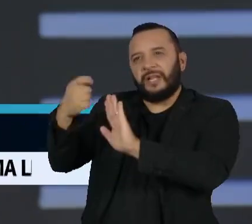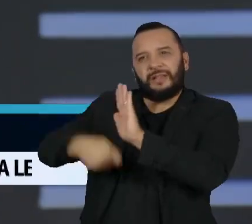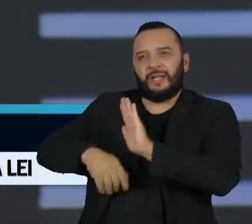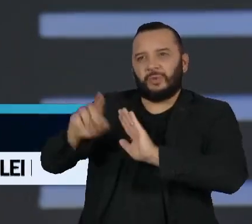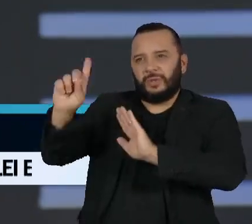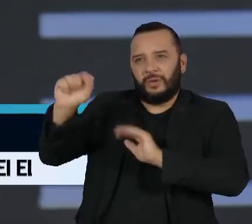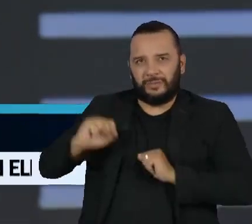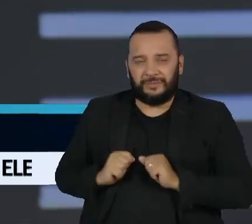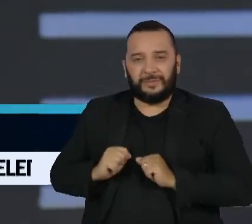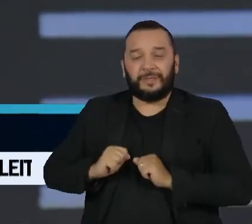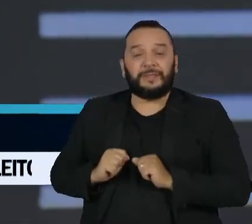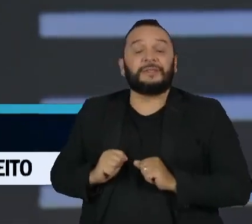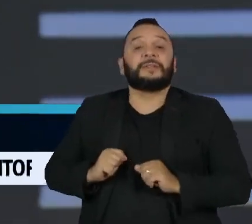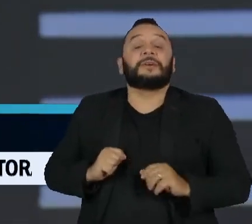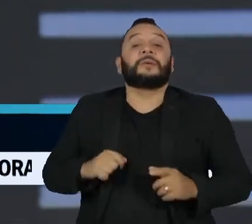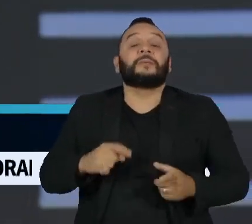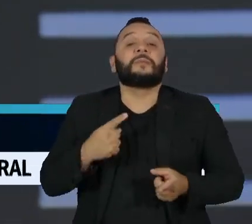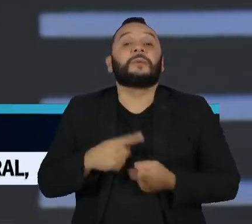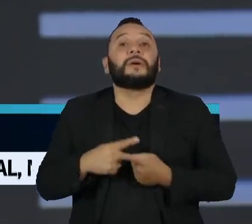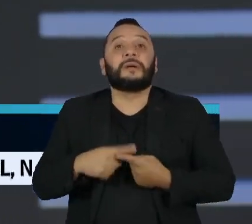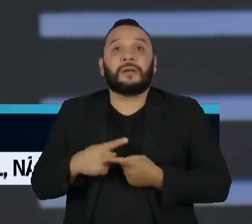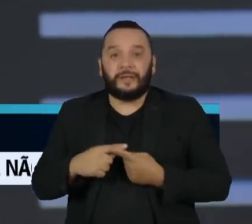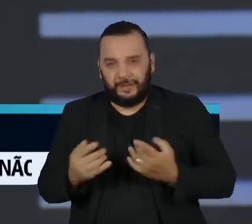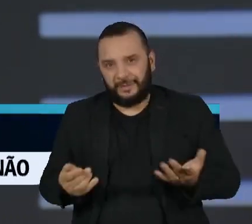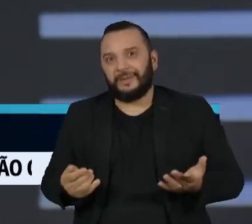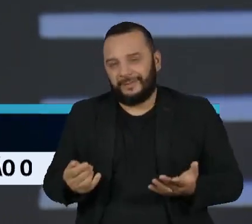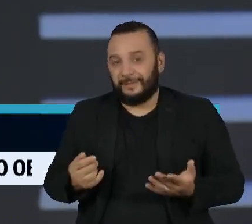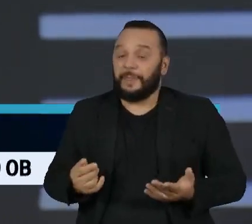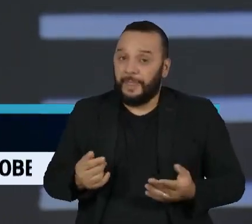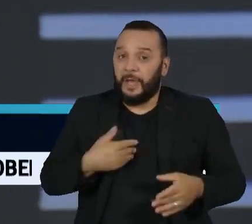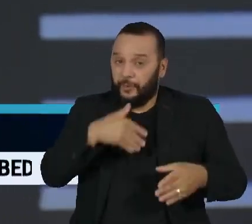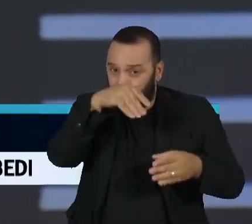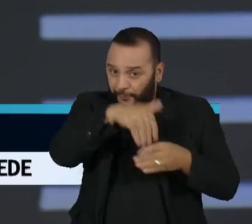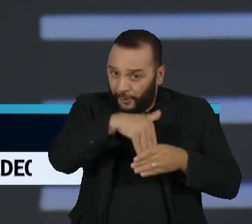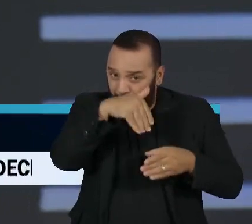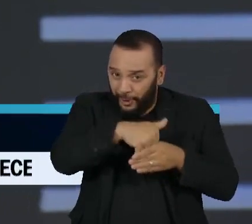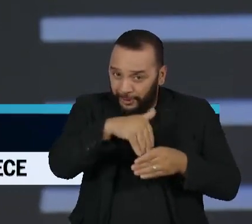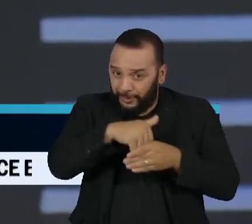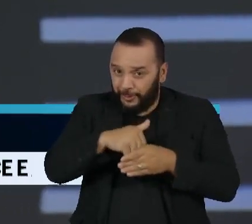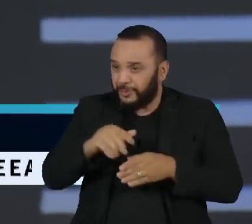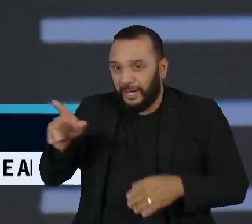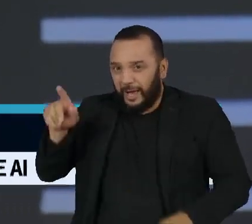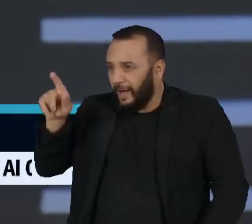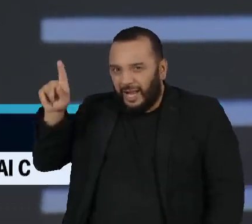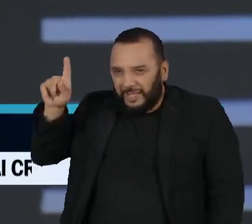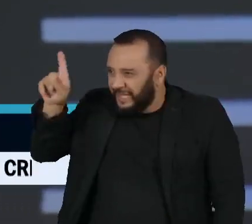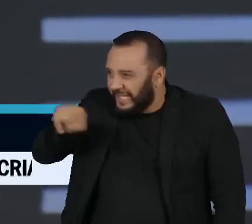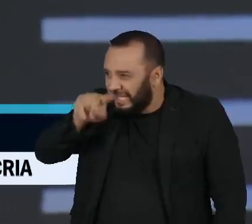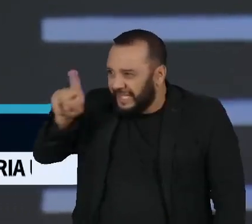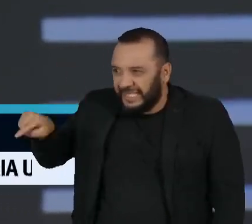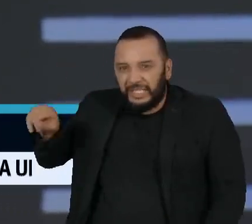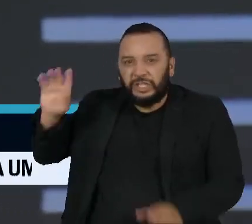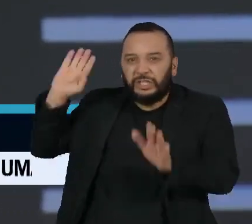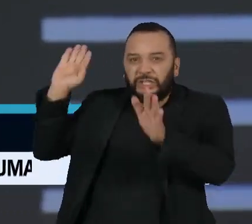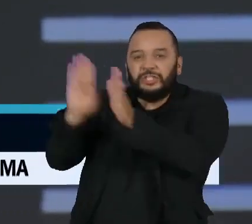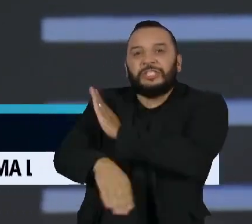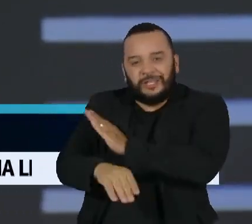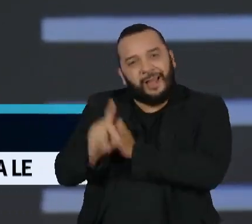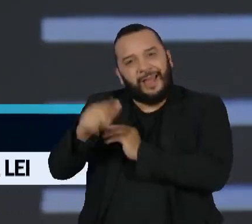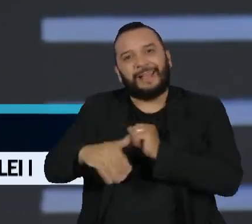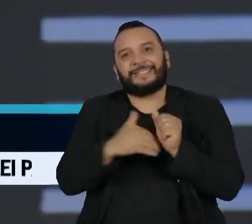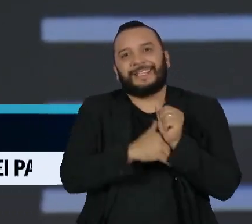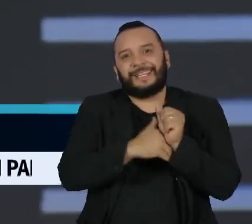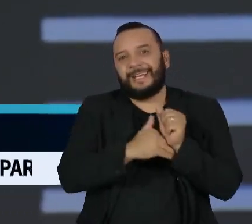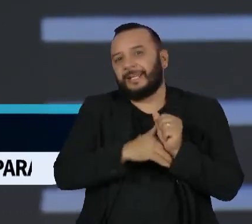Para derrubar o veto é secreta a votação, tá certo? Que é mais um motivo para derrubar com mais vigor esse veto, se é que estão me entendendo, tá certo